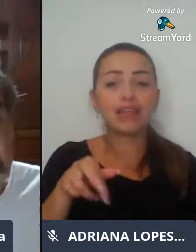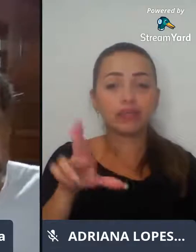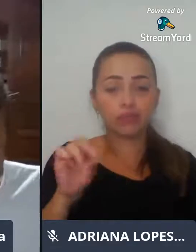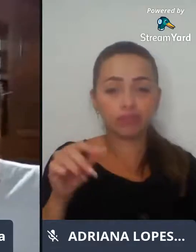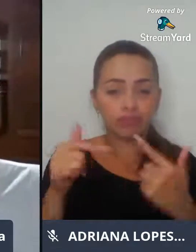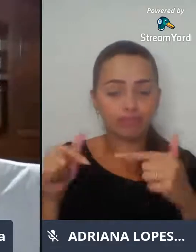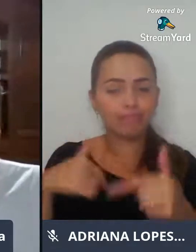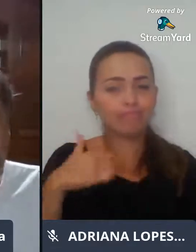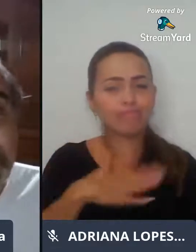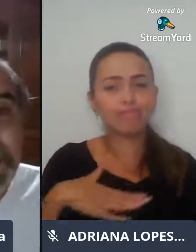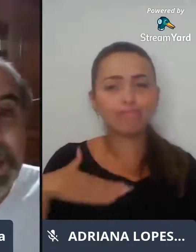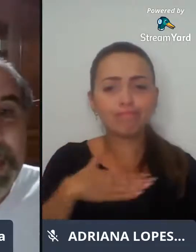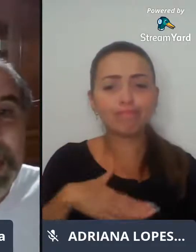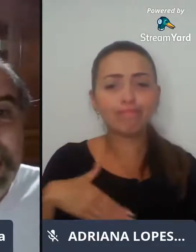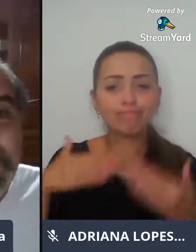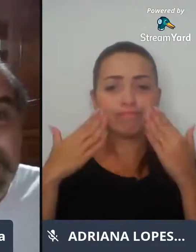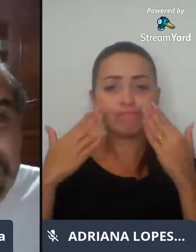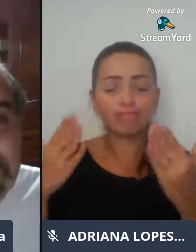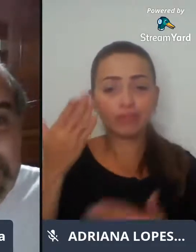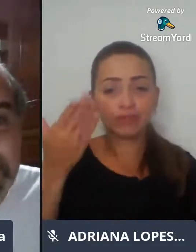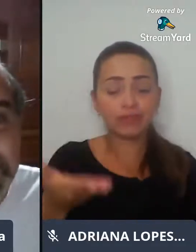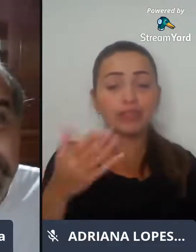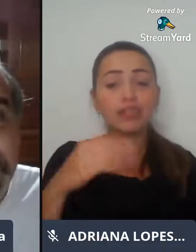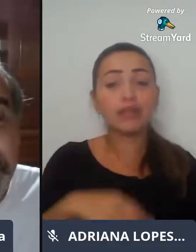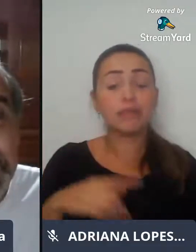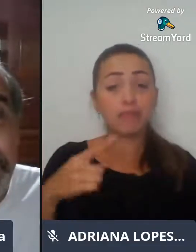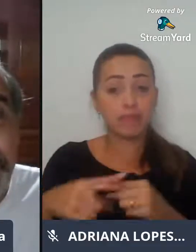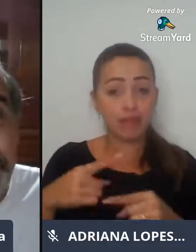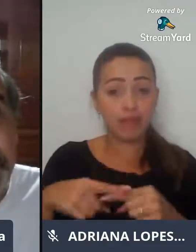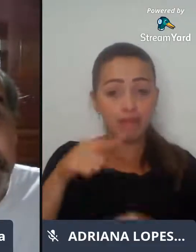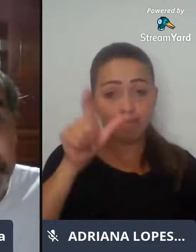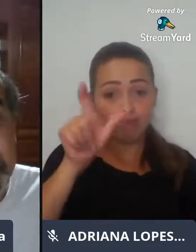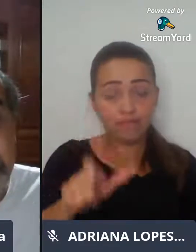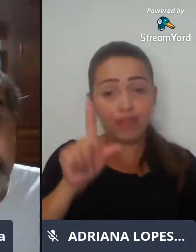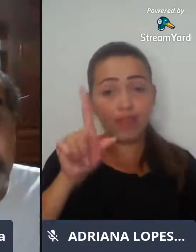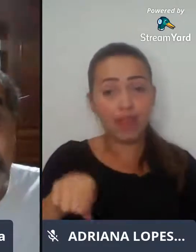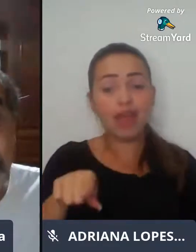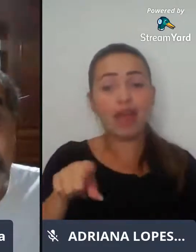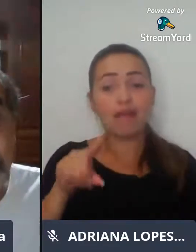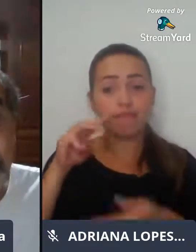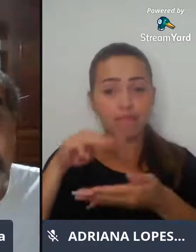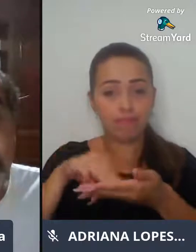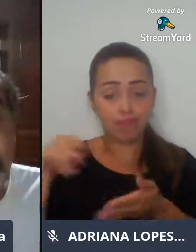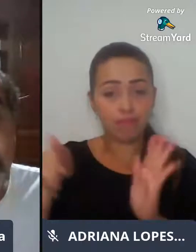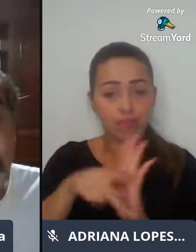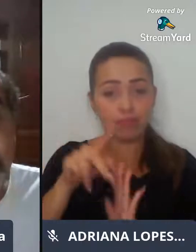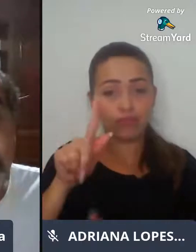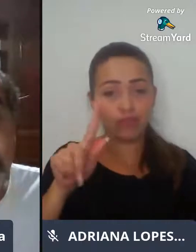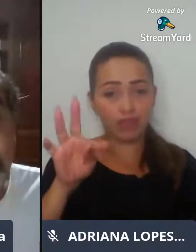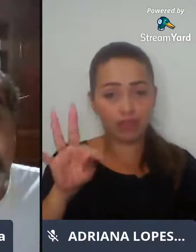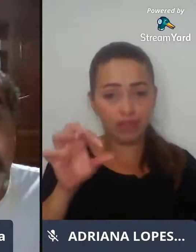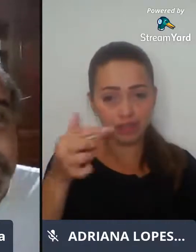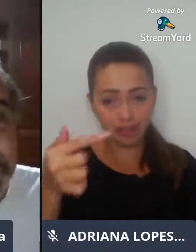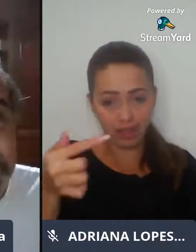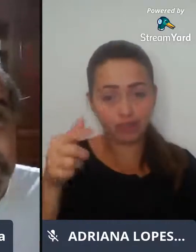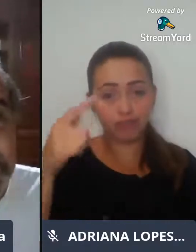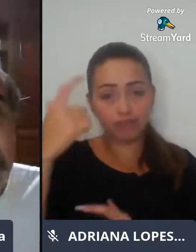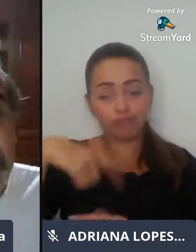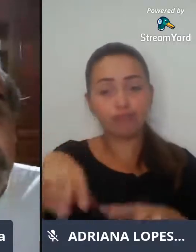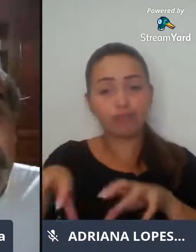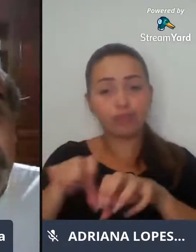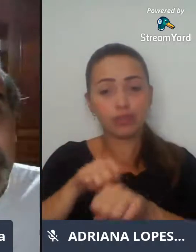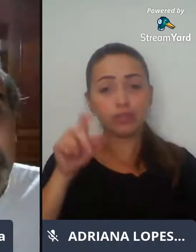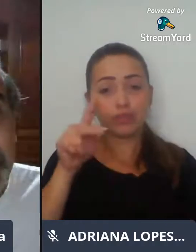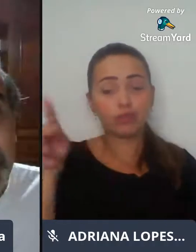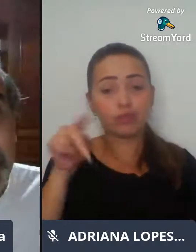o Alessandro, porque ele, além de ser membro do GT7, o GT de Formação de Professores,